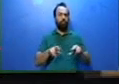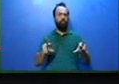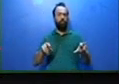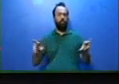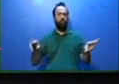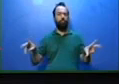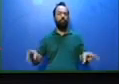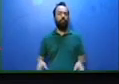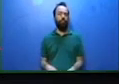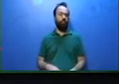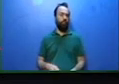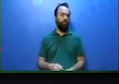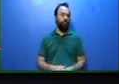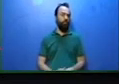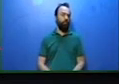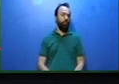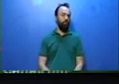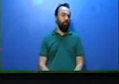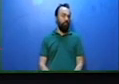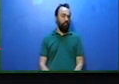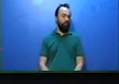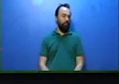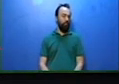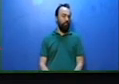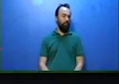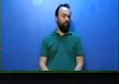vamos ver na aula de hoje.